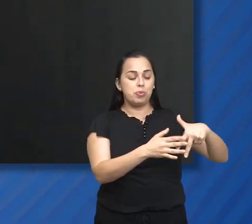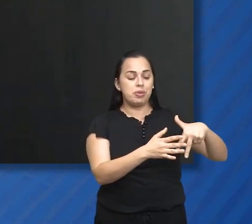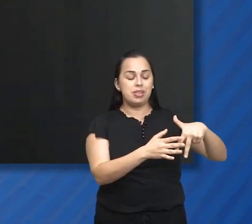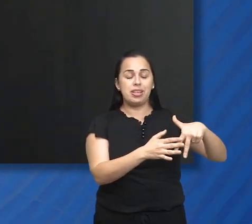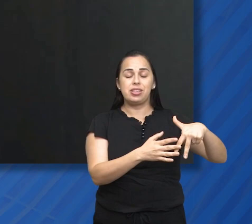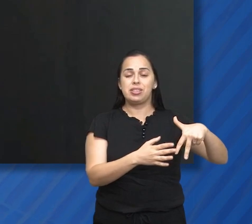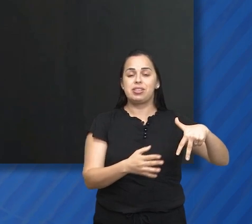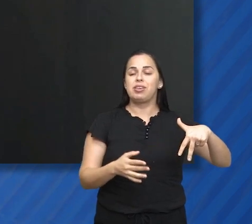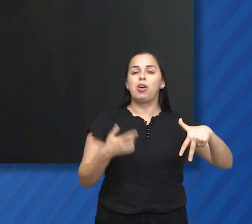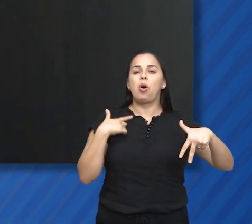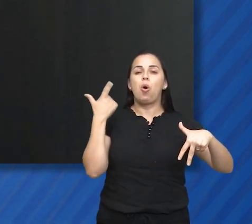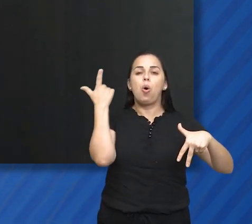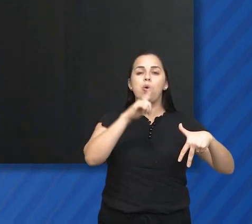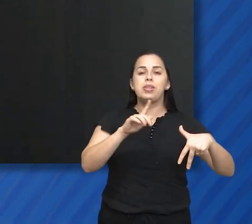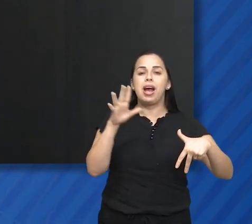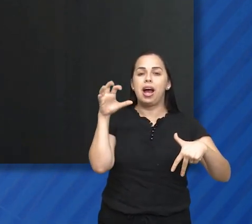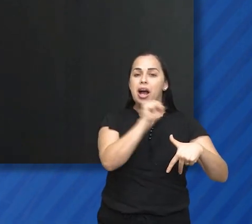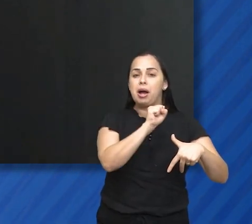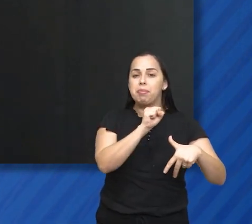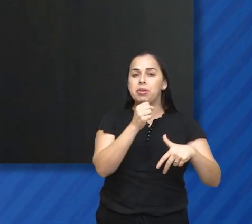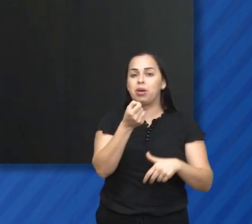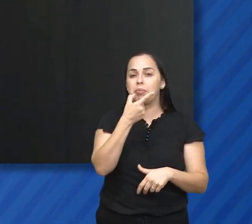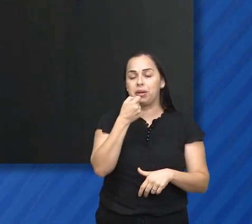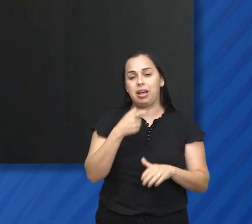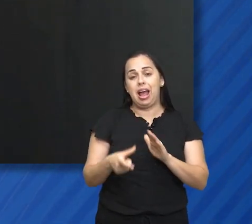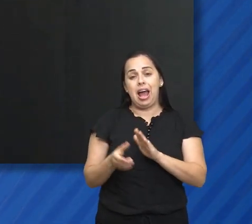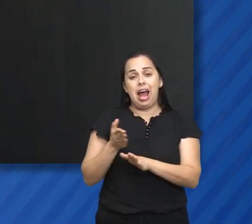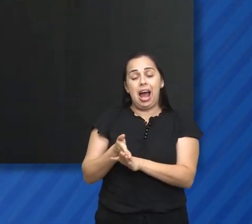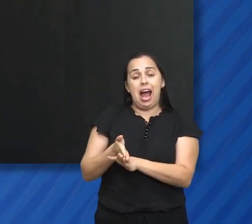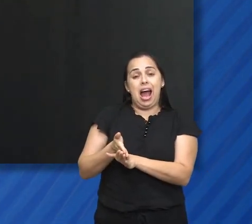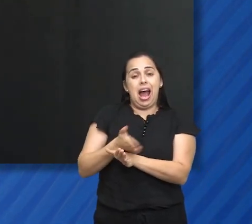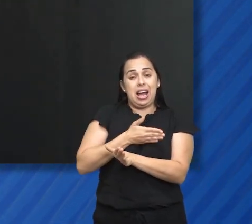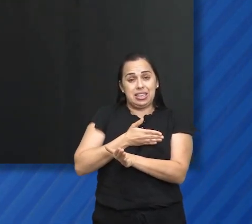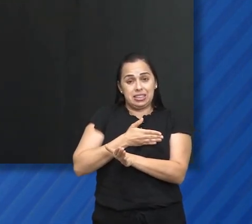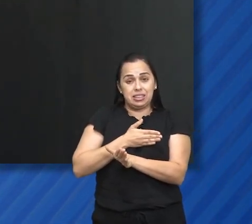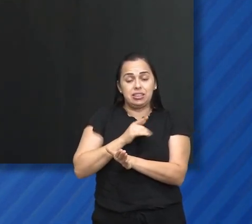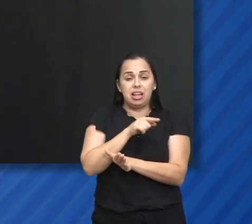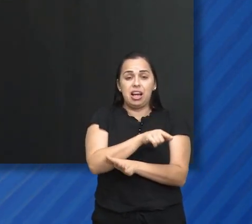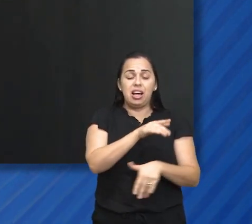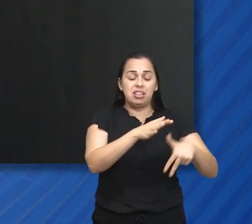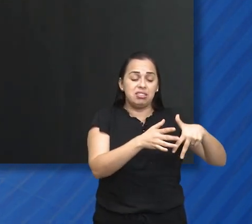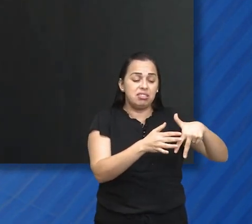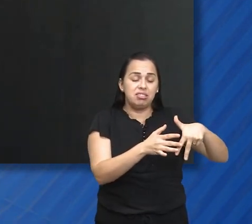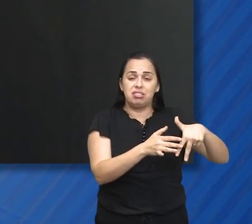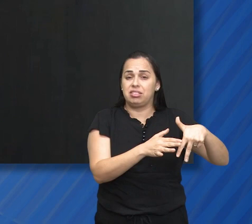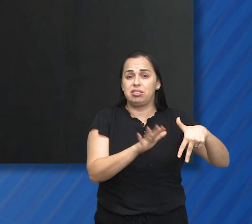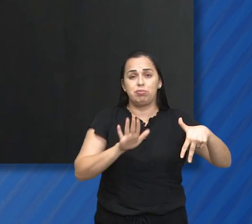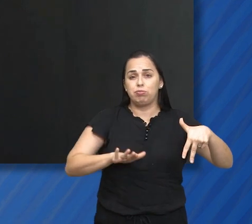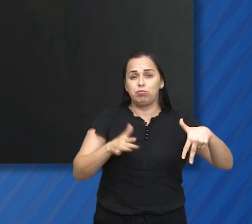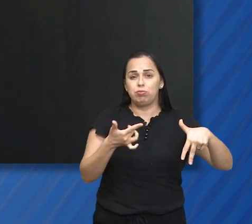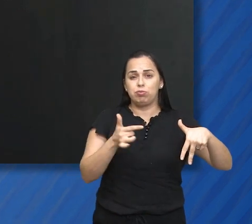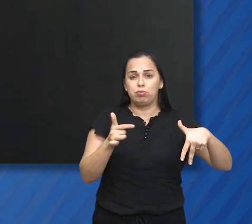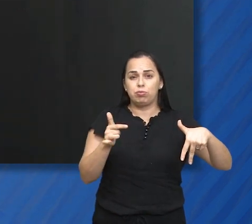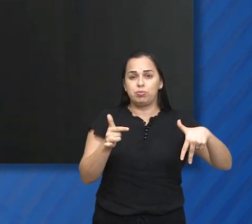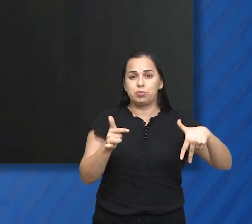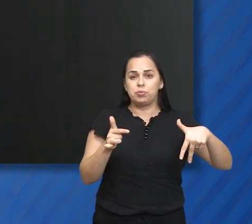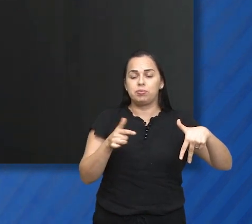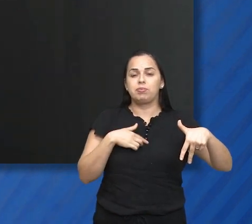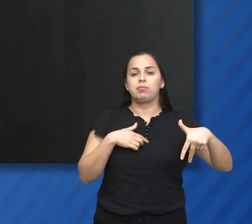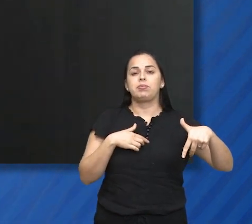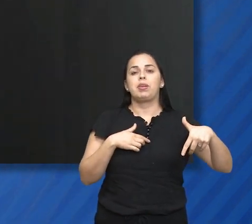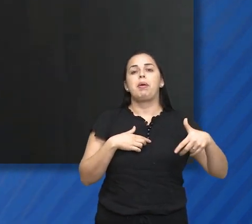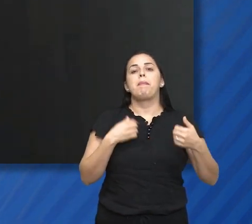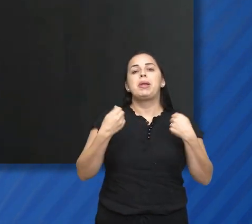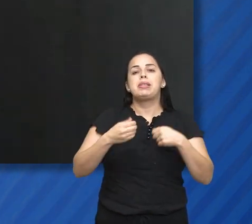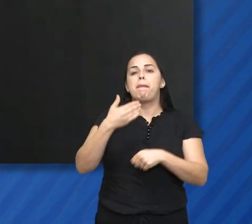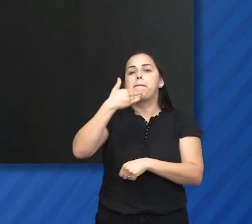lei, o paciente tinha, muitas das vezes, na maioria dos casos, a necessidade de entrar